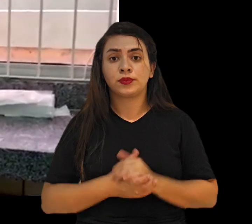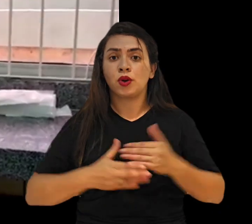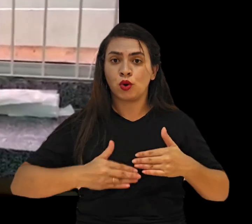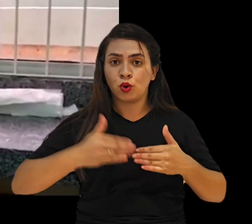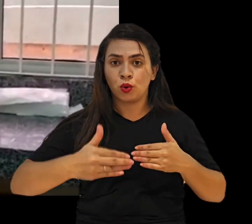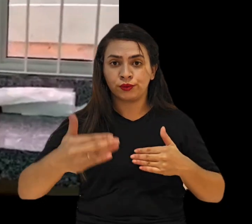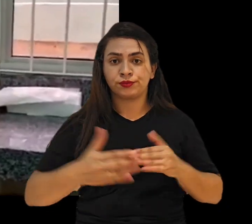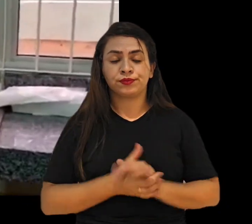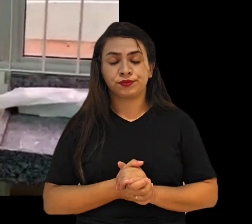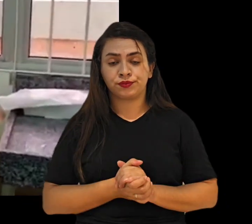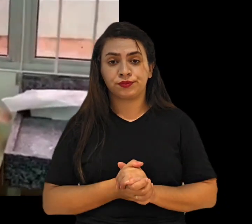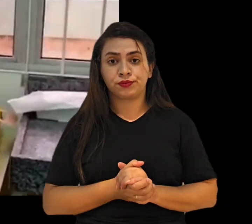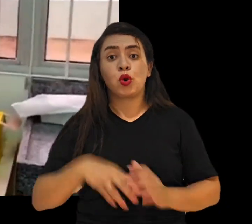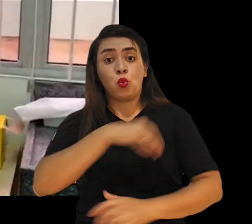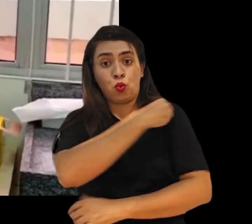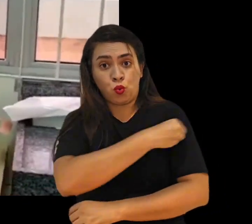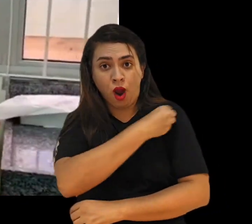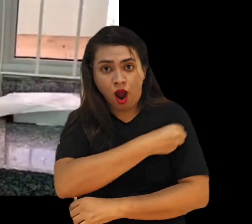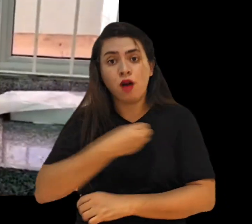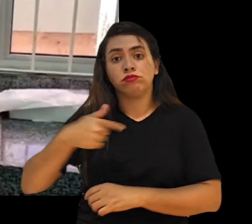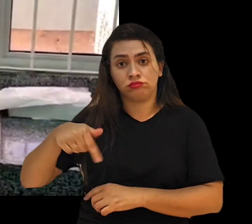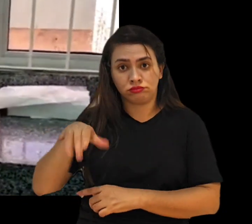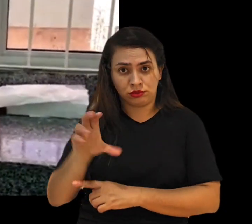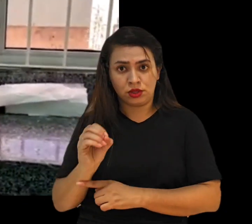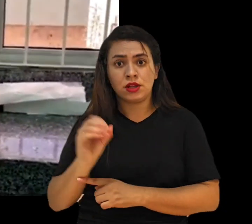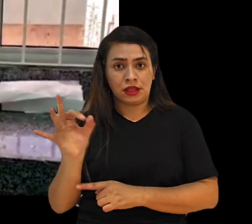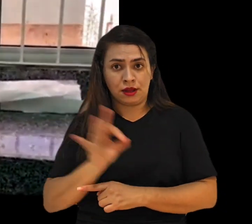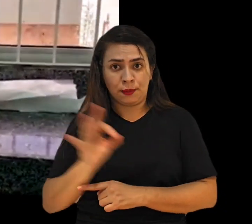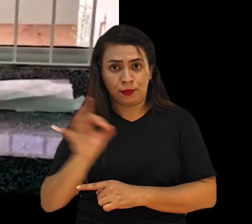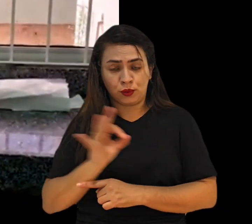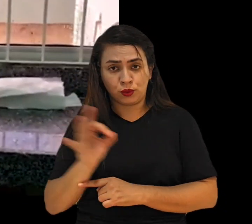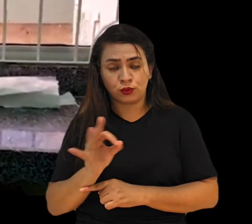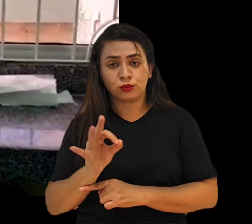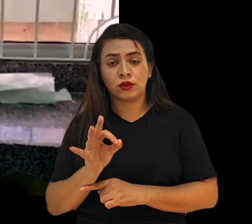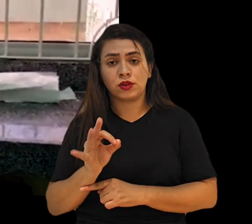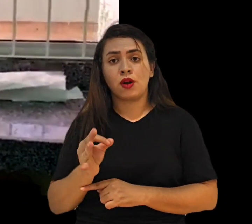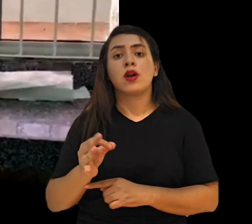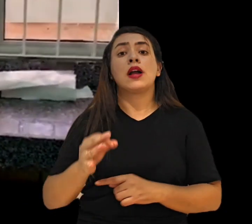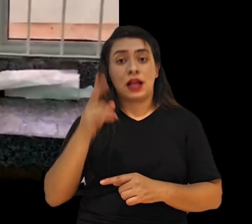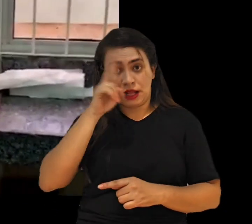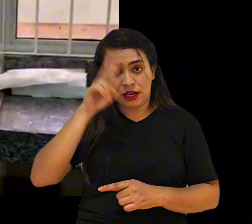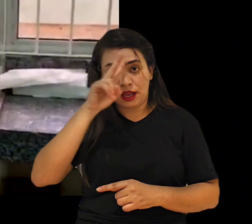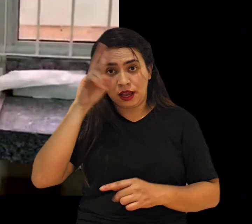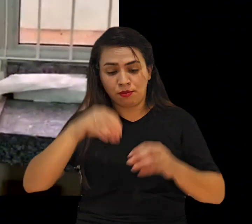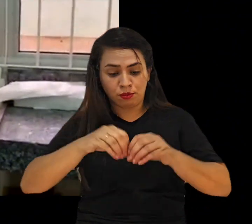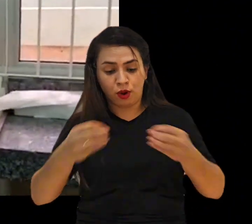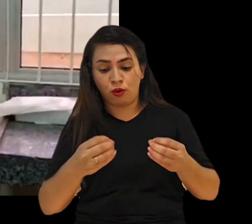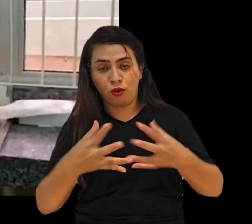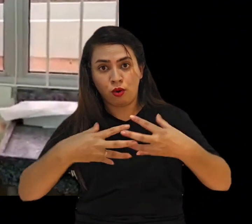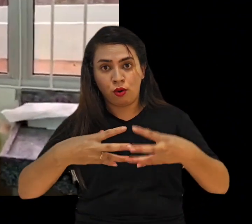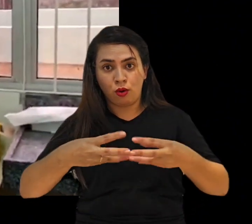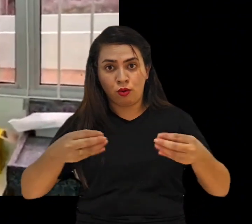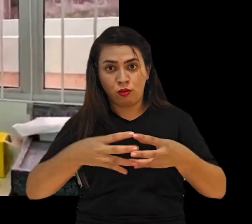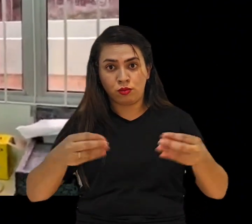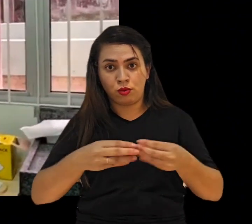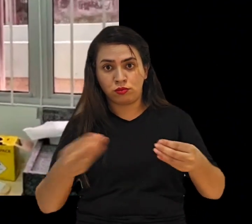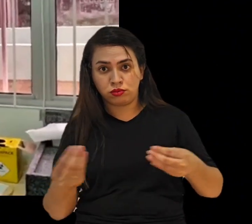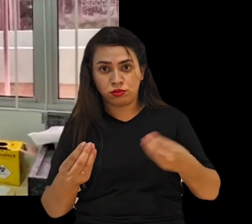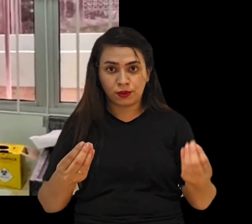o álcool 70% no algodão. Lembrando que tem que ser o álcool 70% porque ele